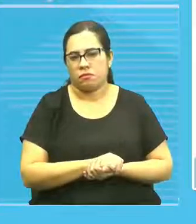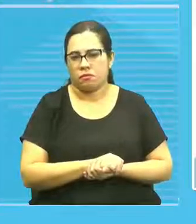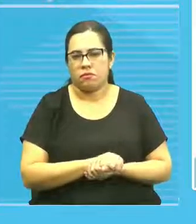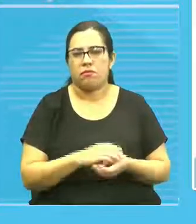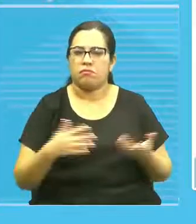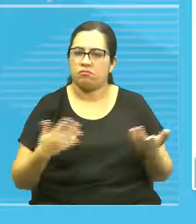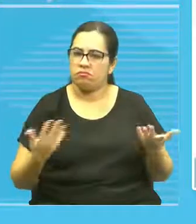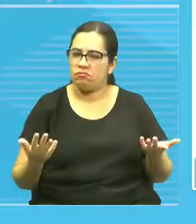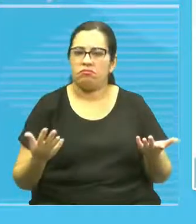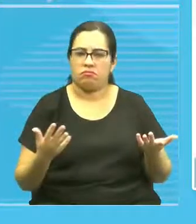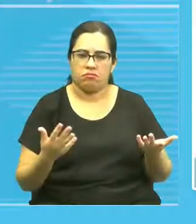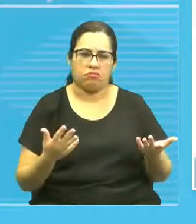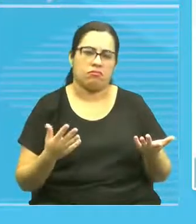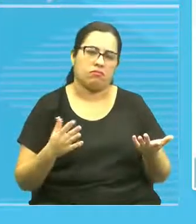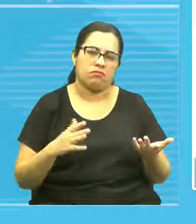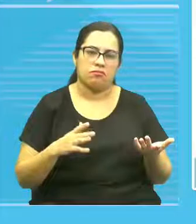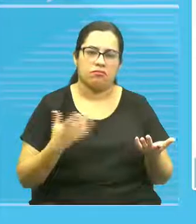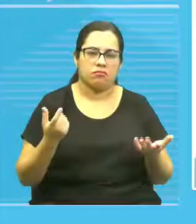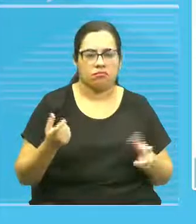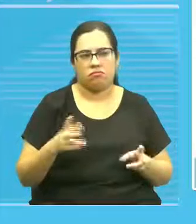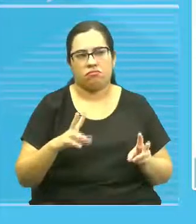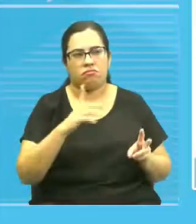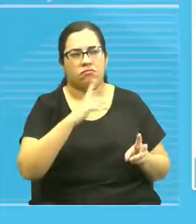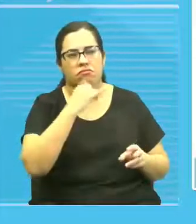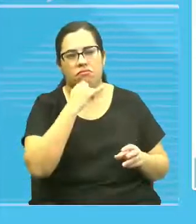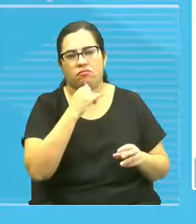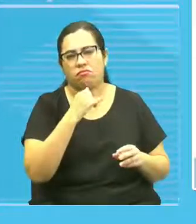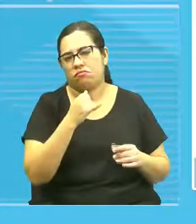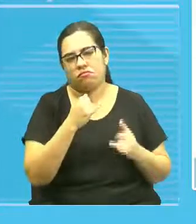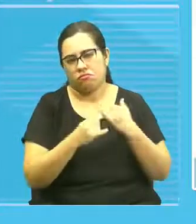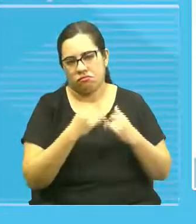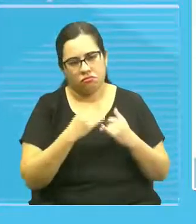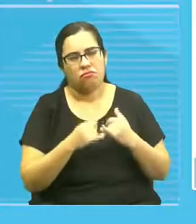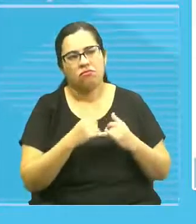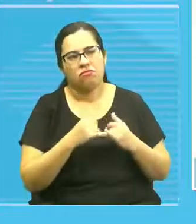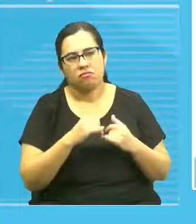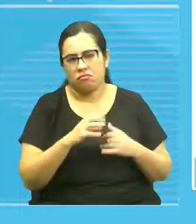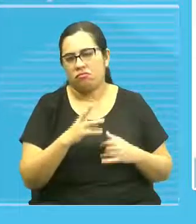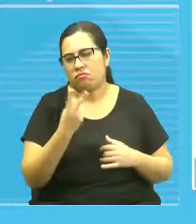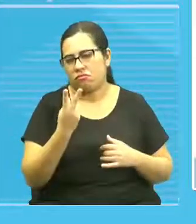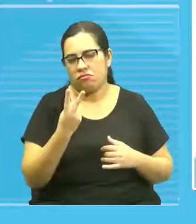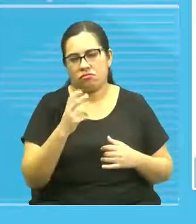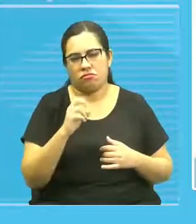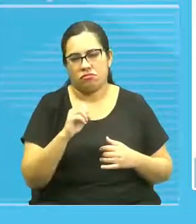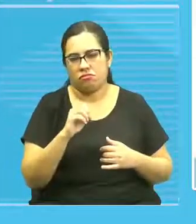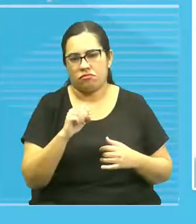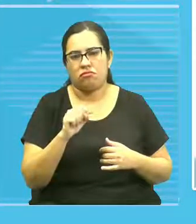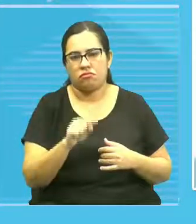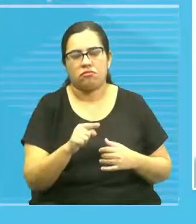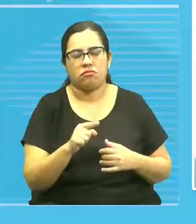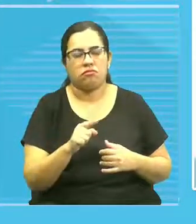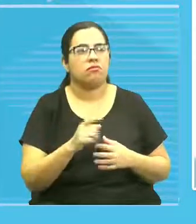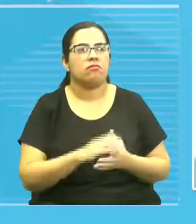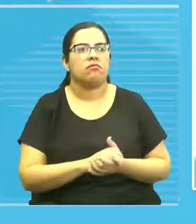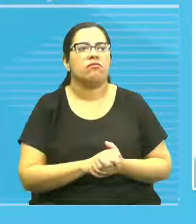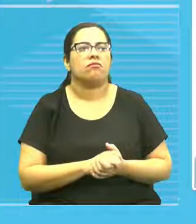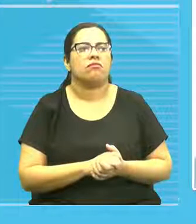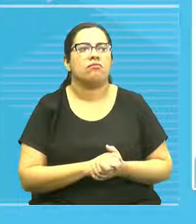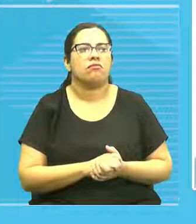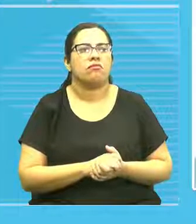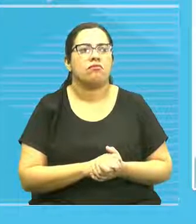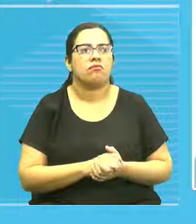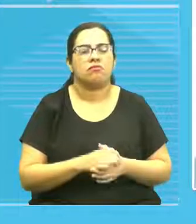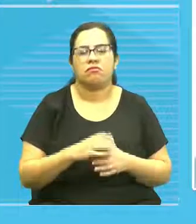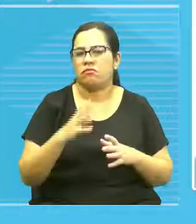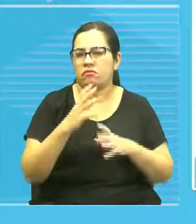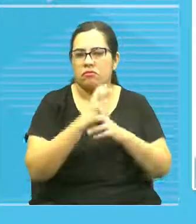O valor mais próximo de 2.000, tá? Então você vai. Você não pode sair por aí todo o